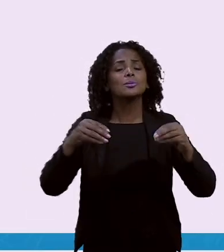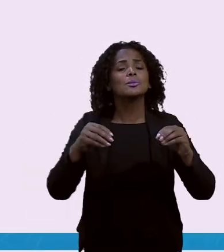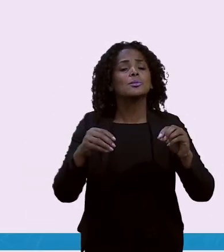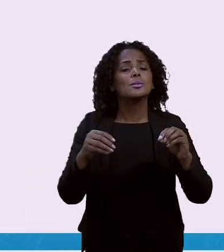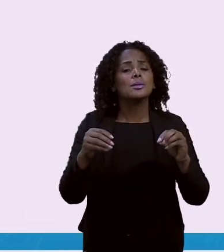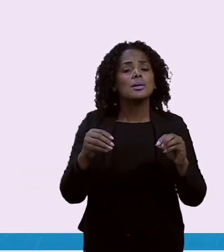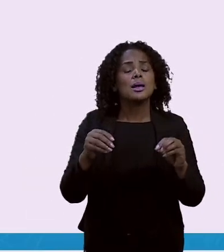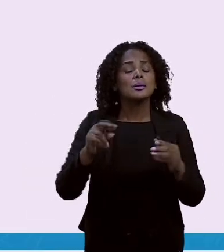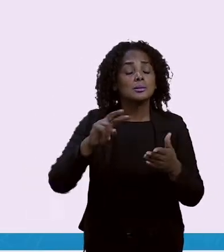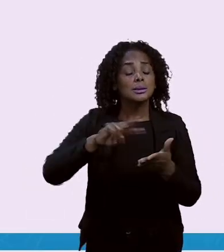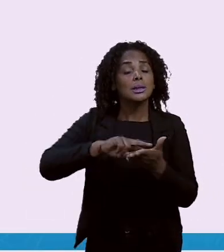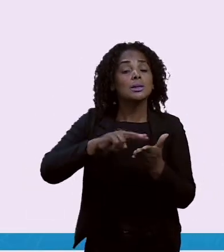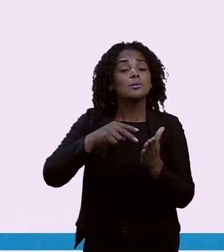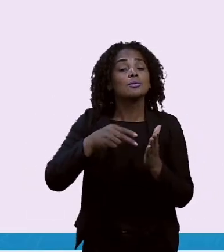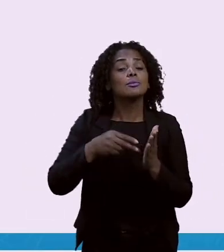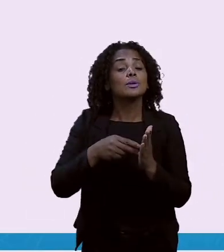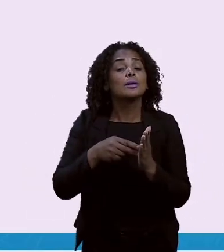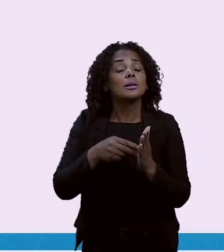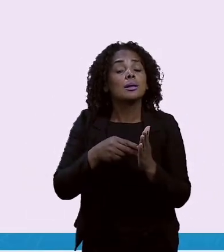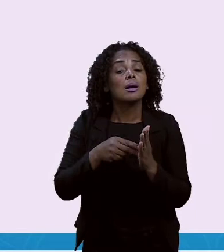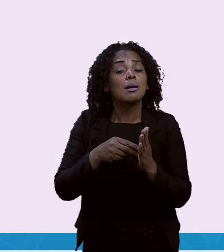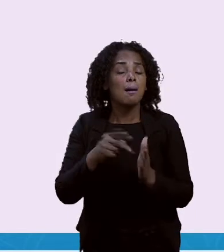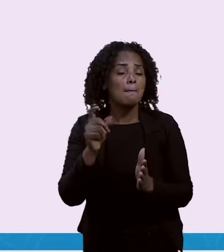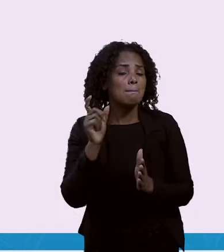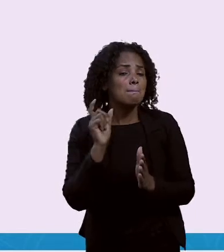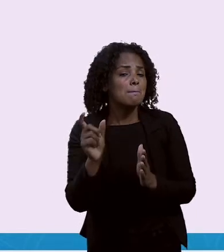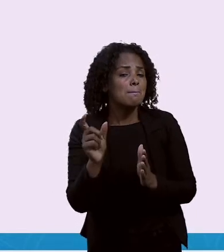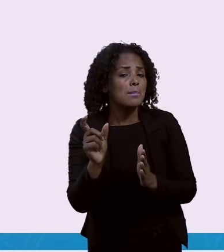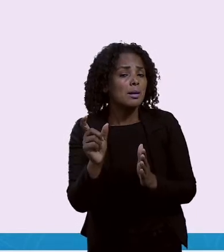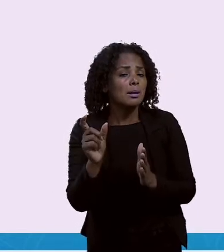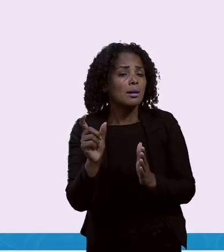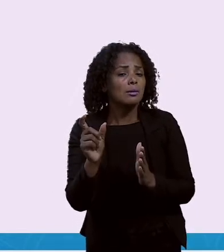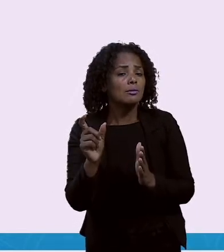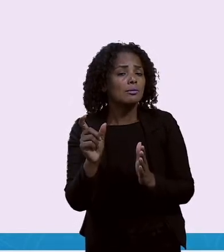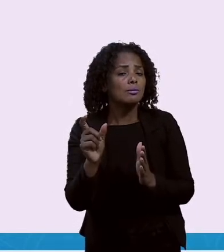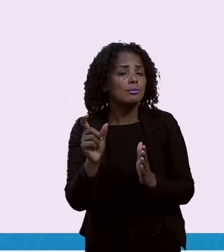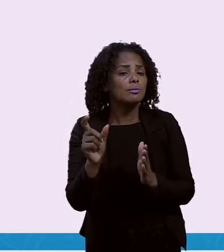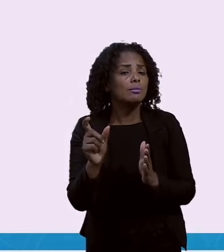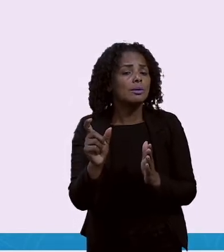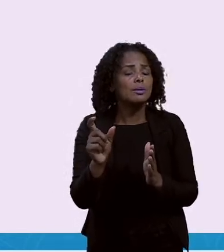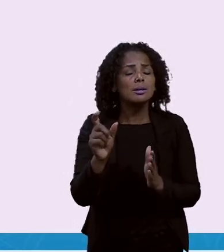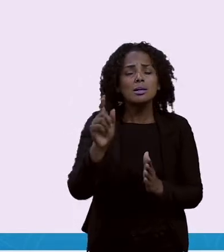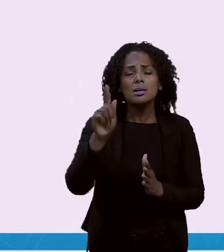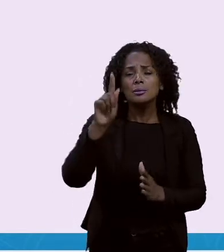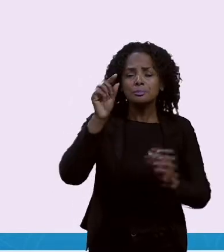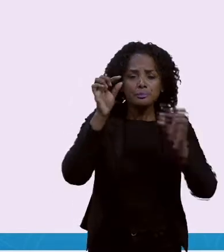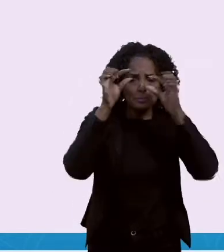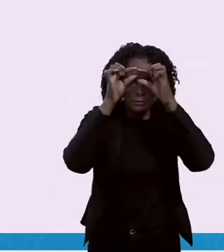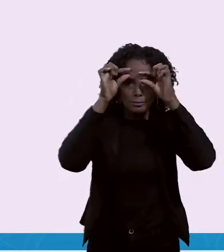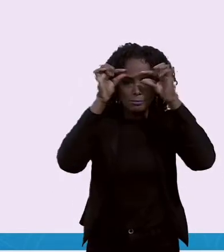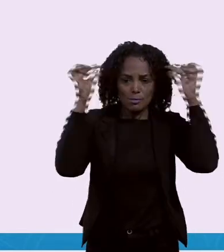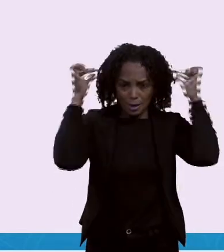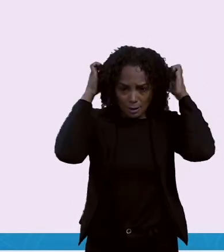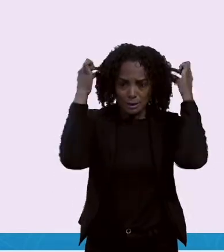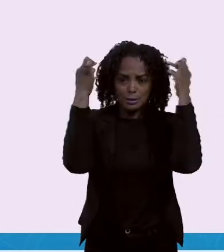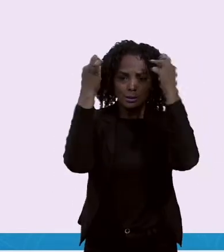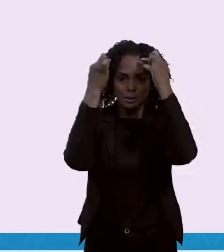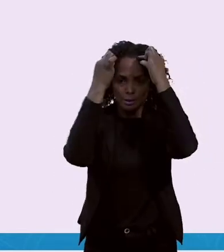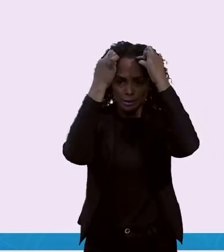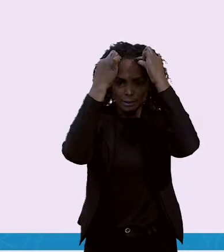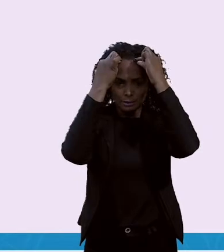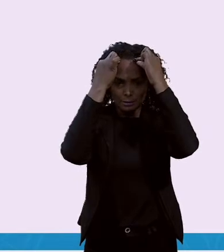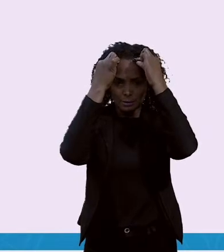é derivado da palavra grega plásticos. E o que significa isso? Ele é capaz de